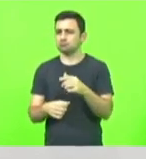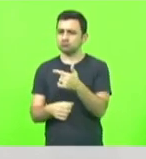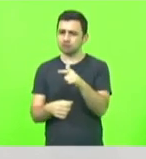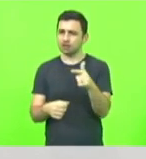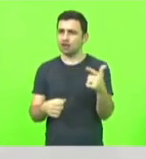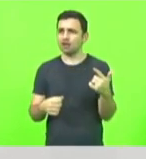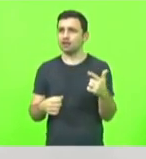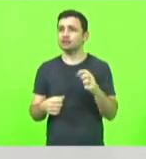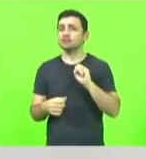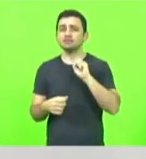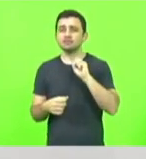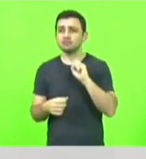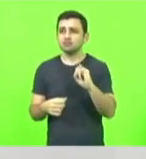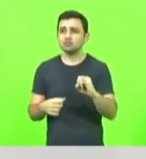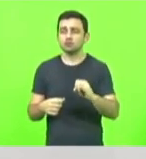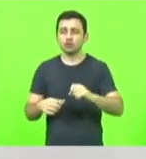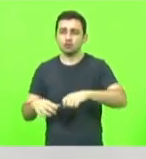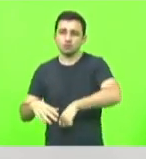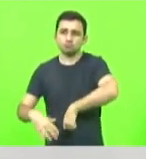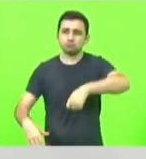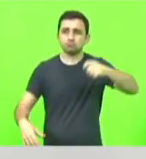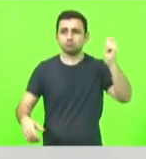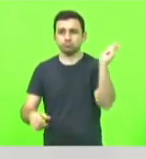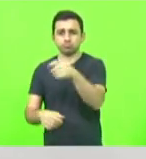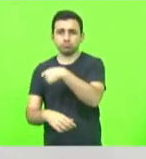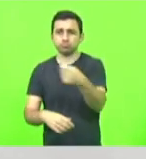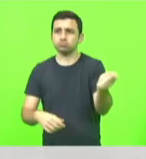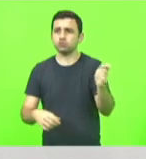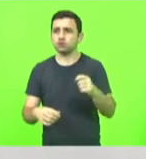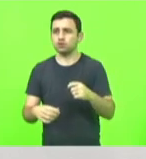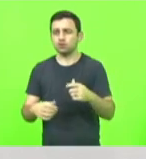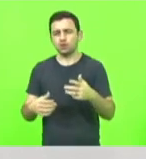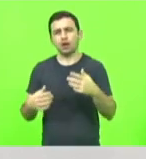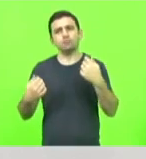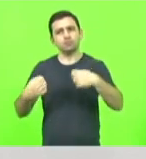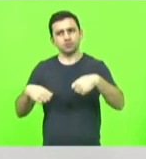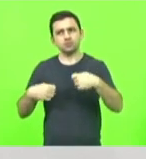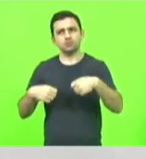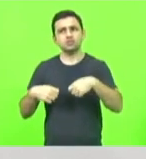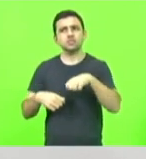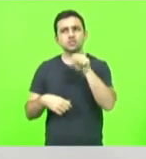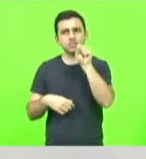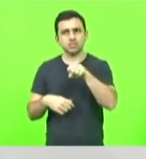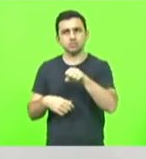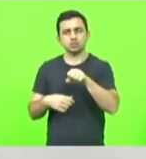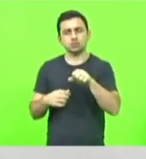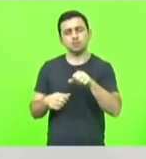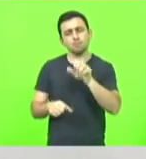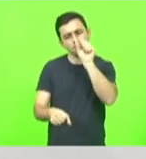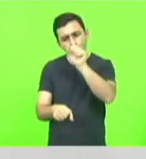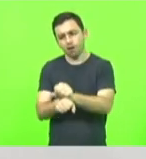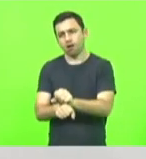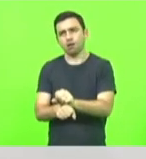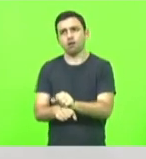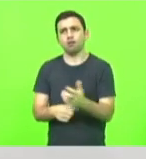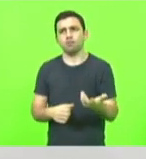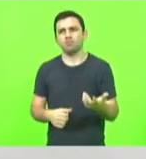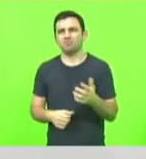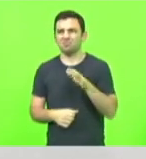paus, porretes e foices, aí sim cabe algum tipo de repressão contra essas pessoas,